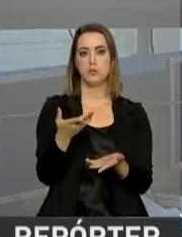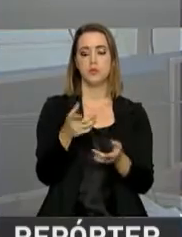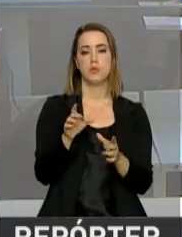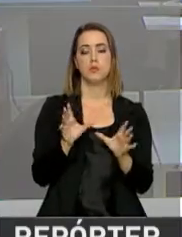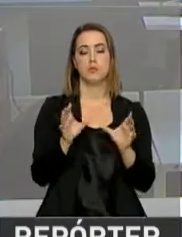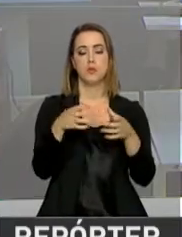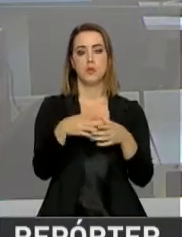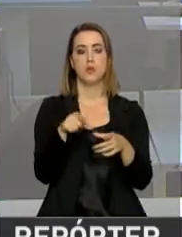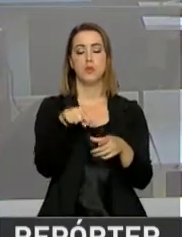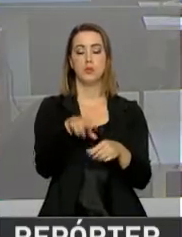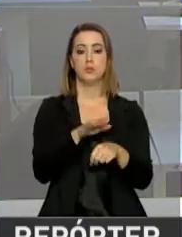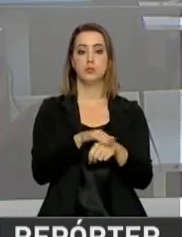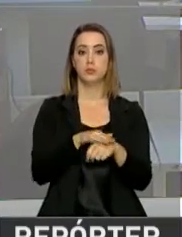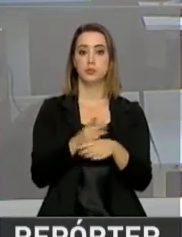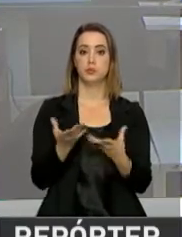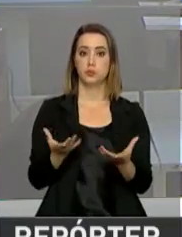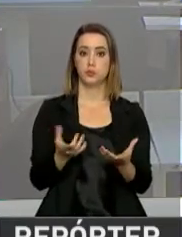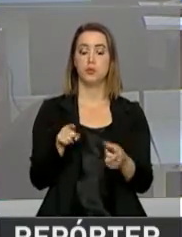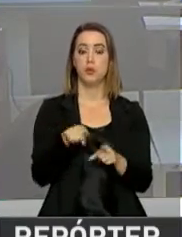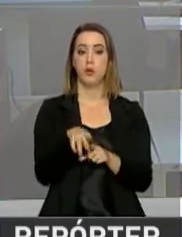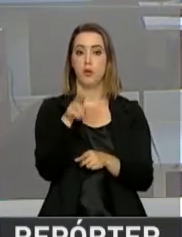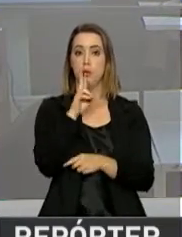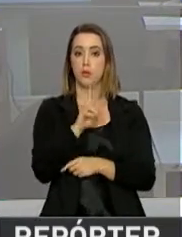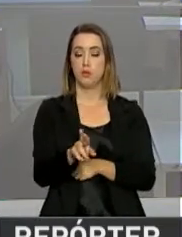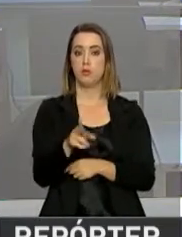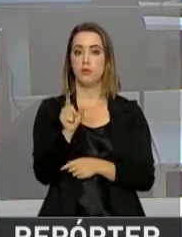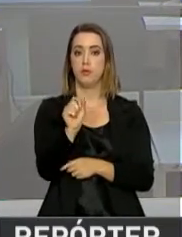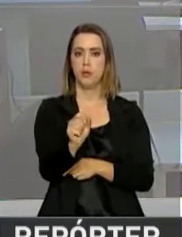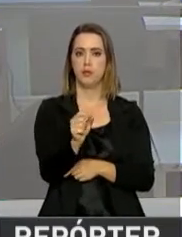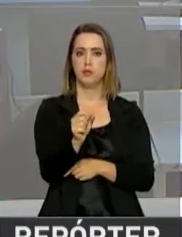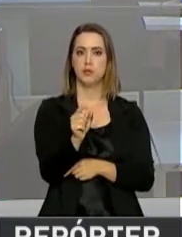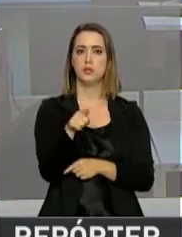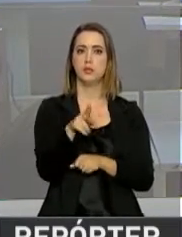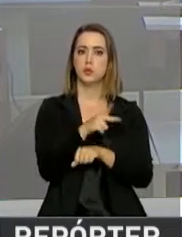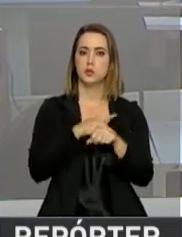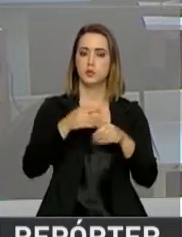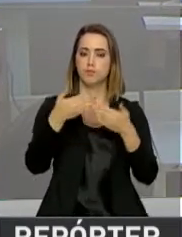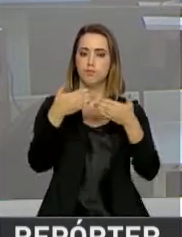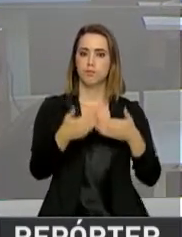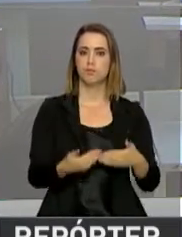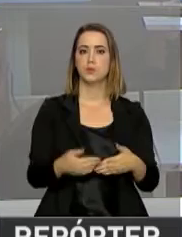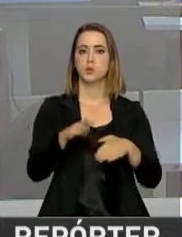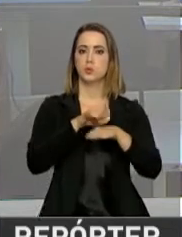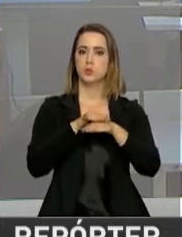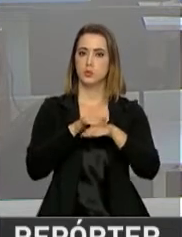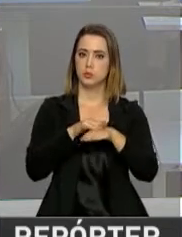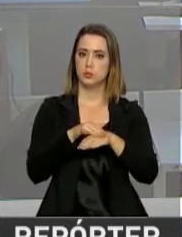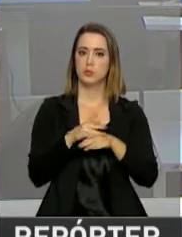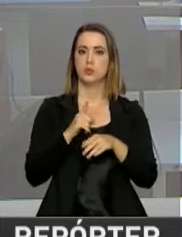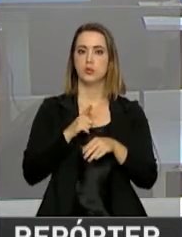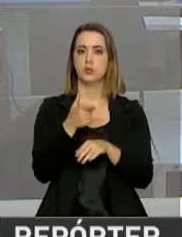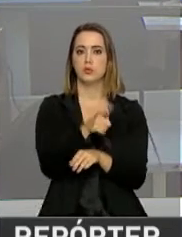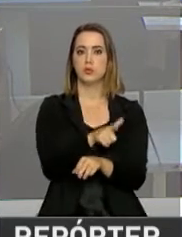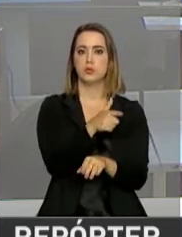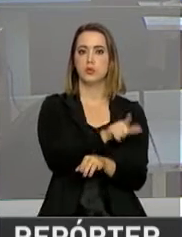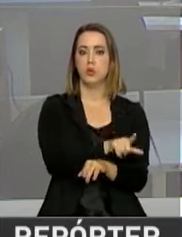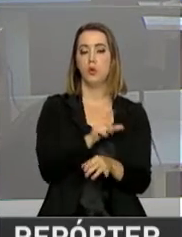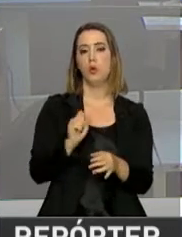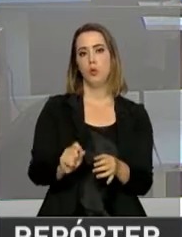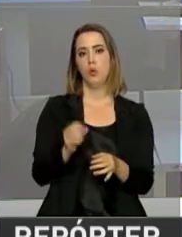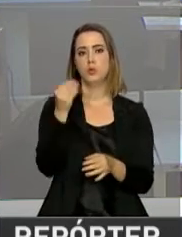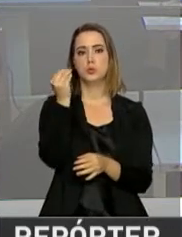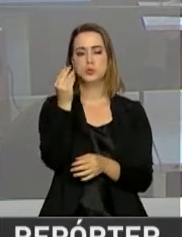área. A instituição recomenda que os países que enfrentam a epidemia da doença tenham outros métodos de detecção